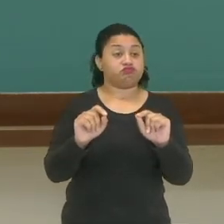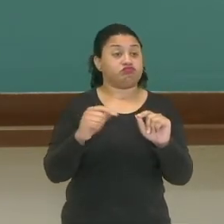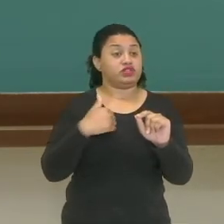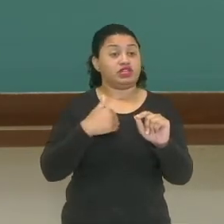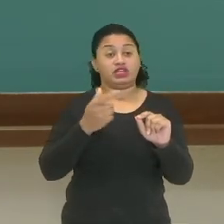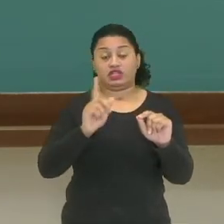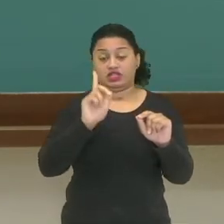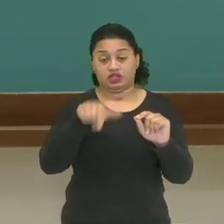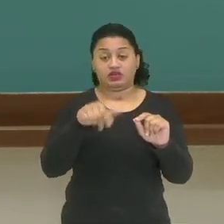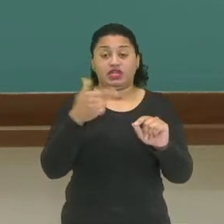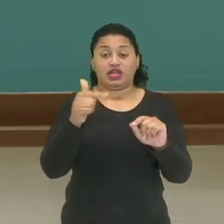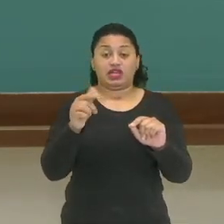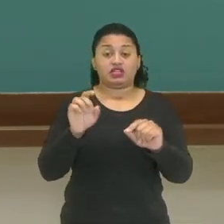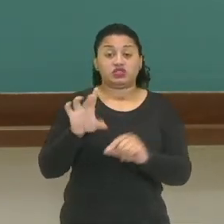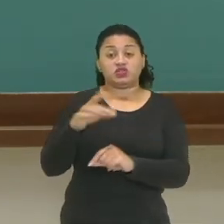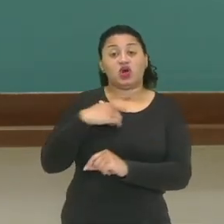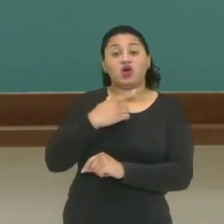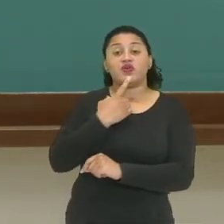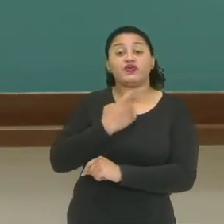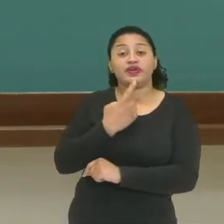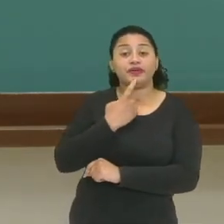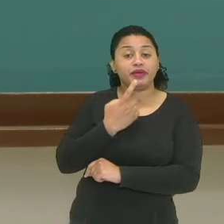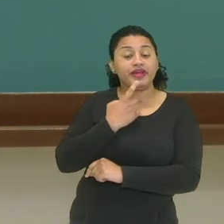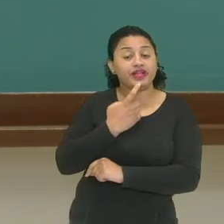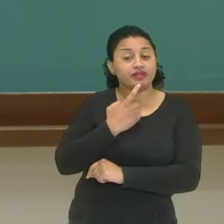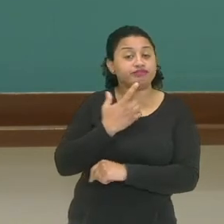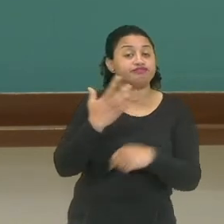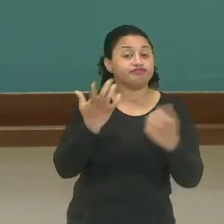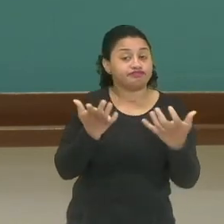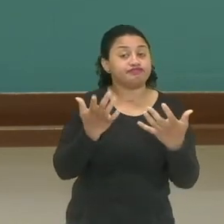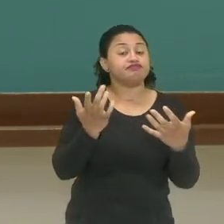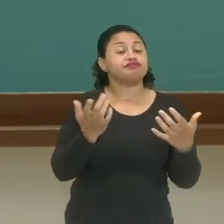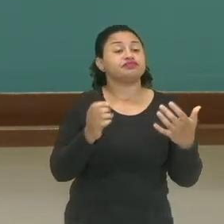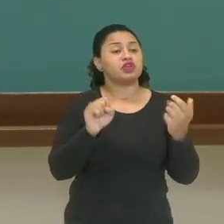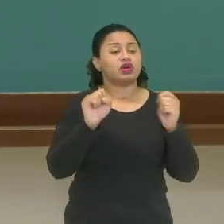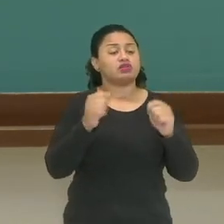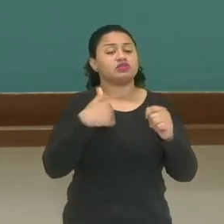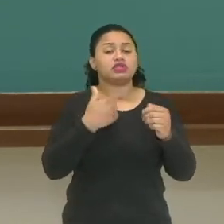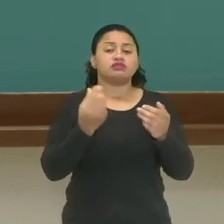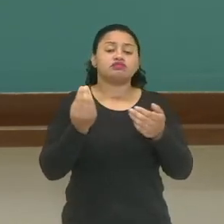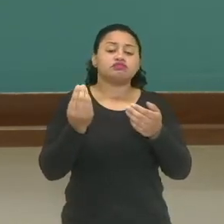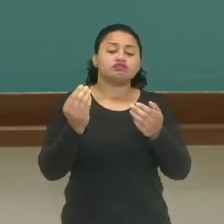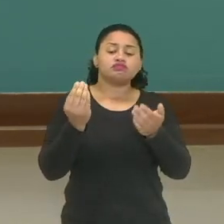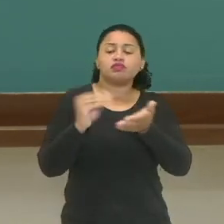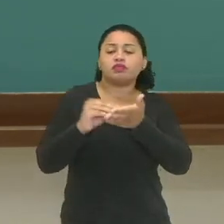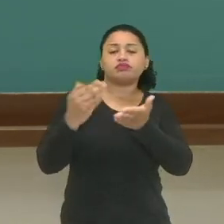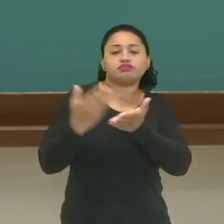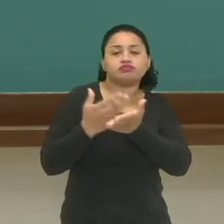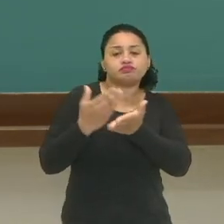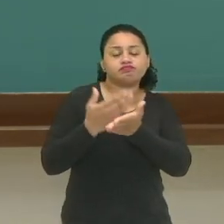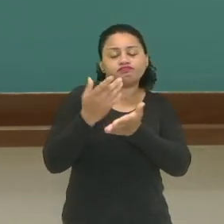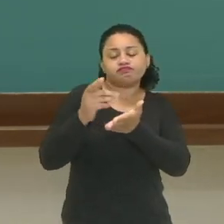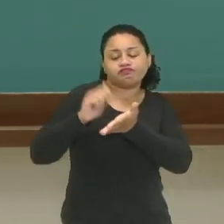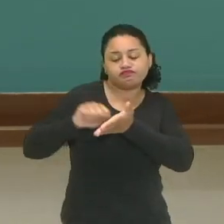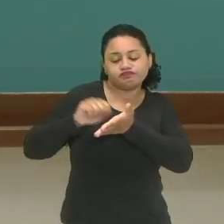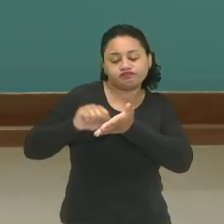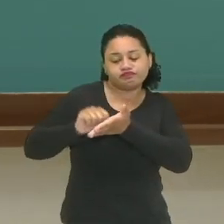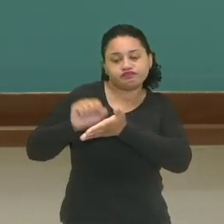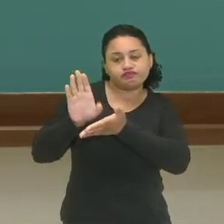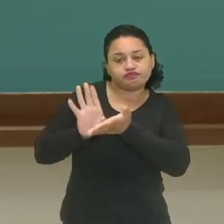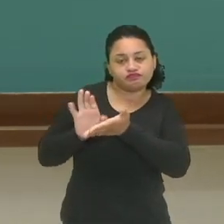não saiam somente bolas vermelhas. Então, você vai colocar aí no teu caderno, escrever o